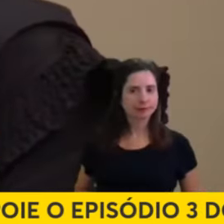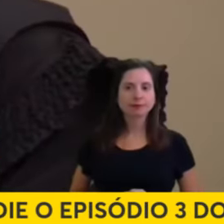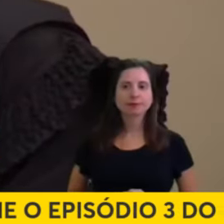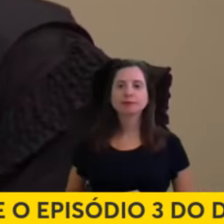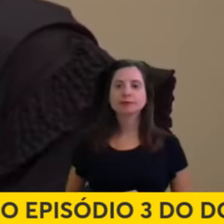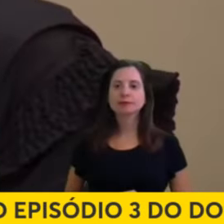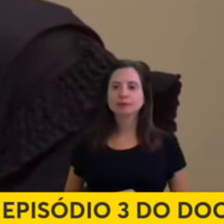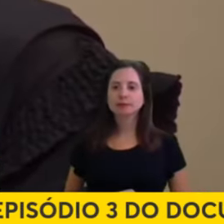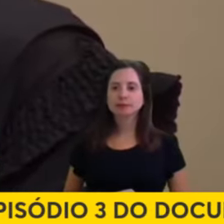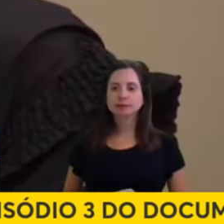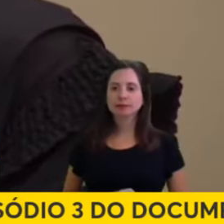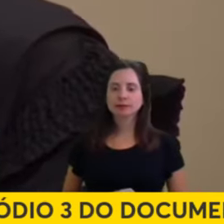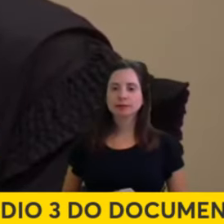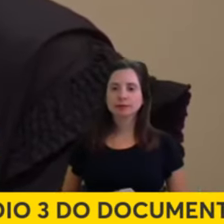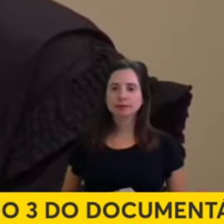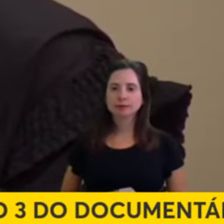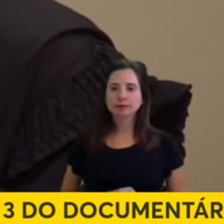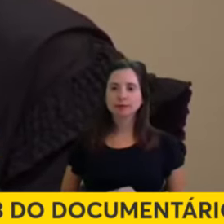república